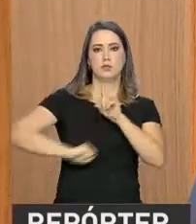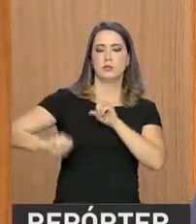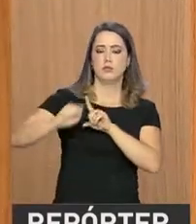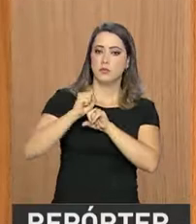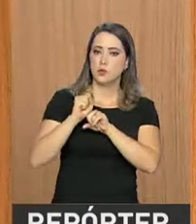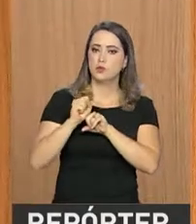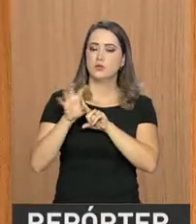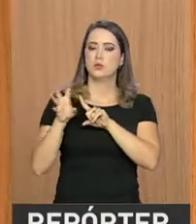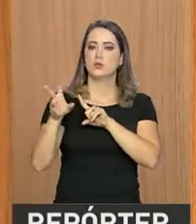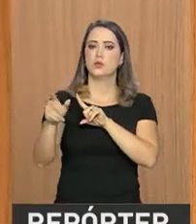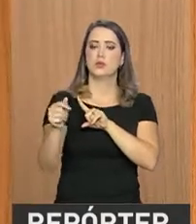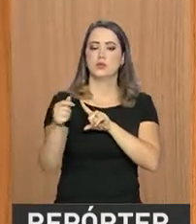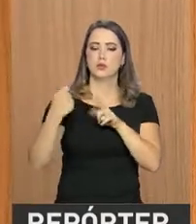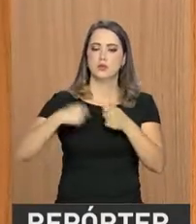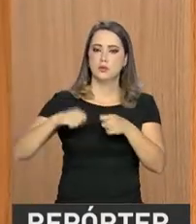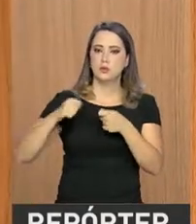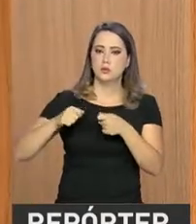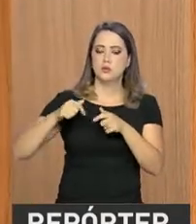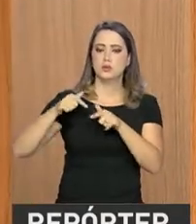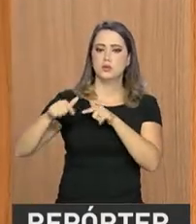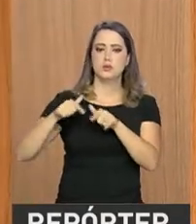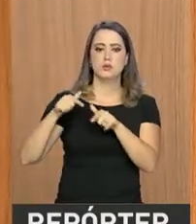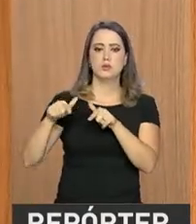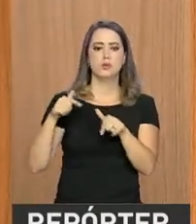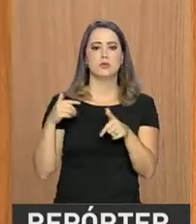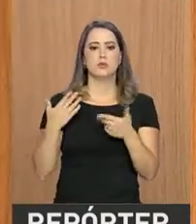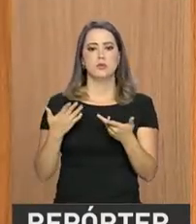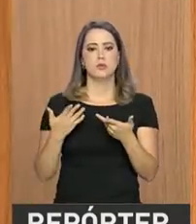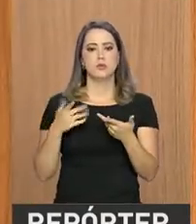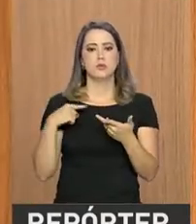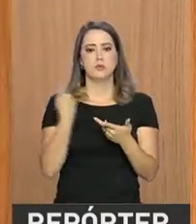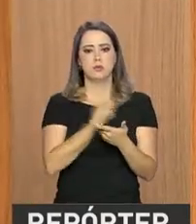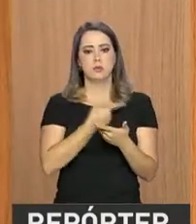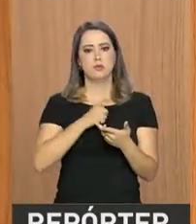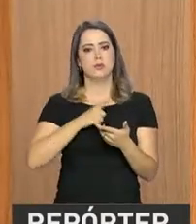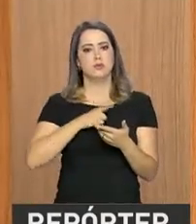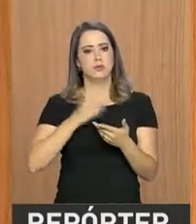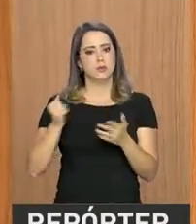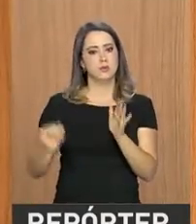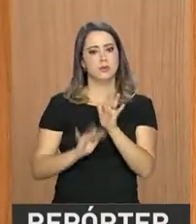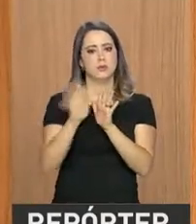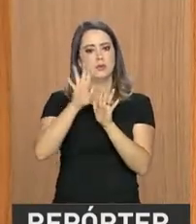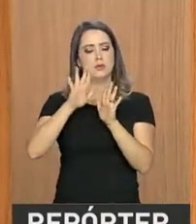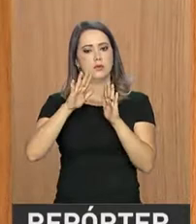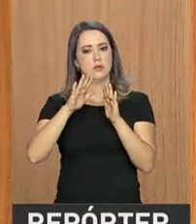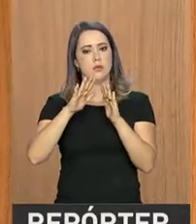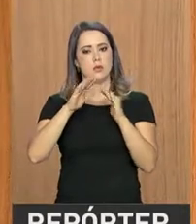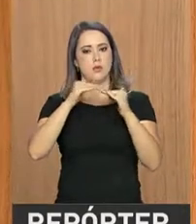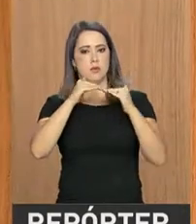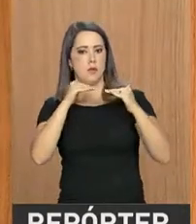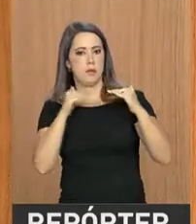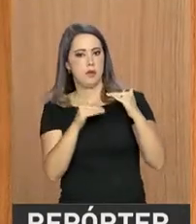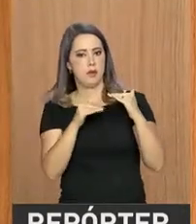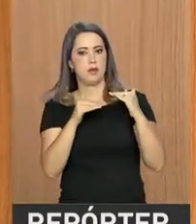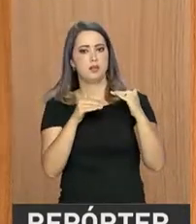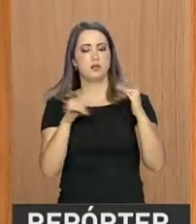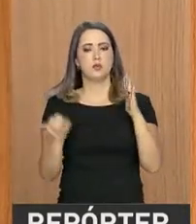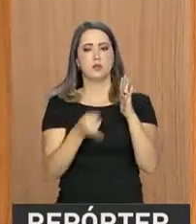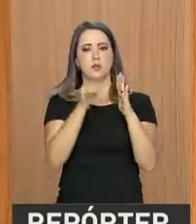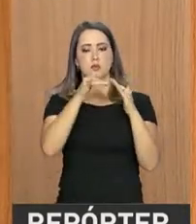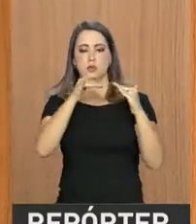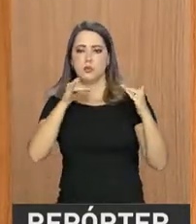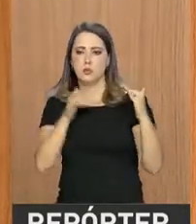todo, atuar para que nós tenhamos inflação baixa, que nós tenhamos juros